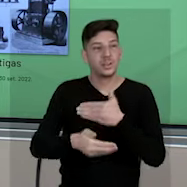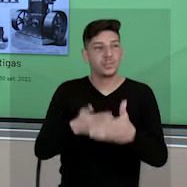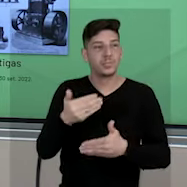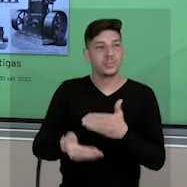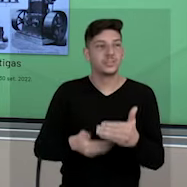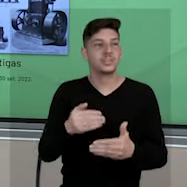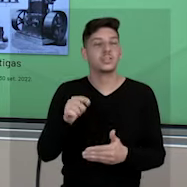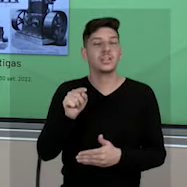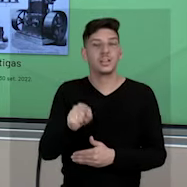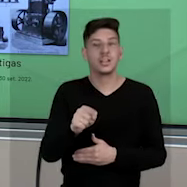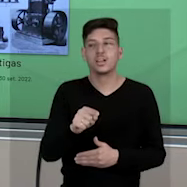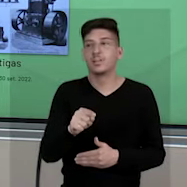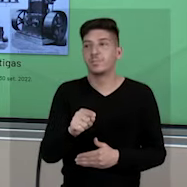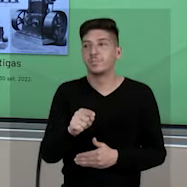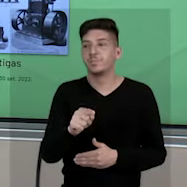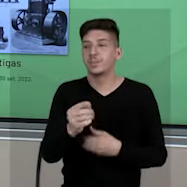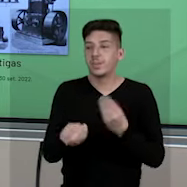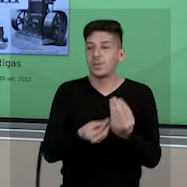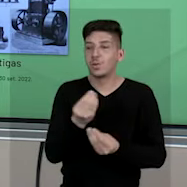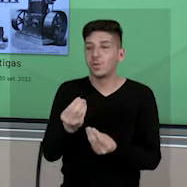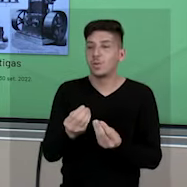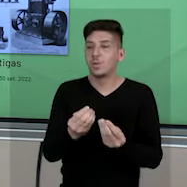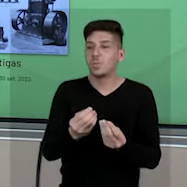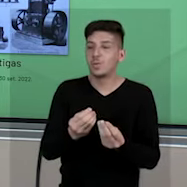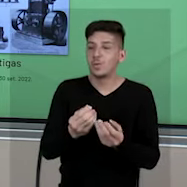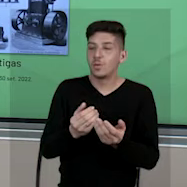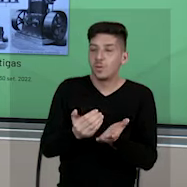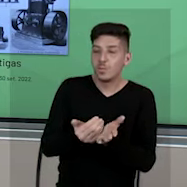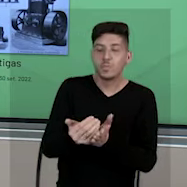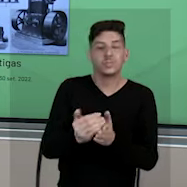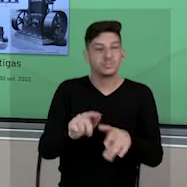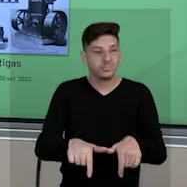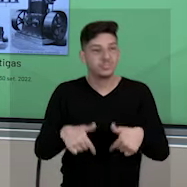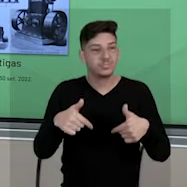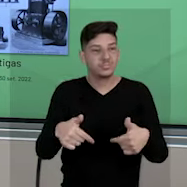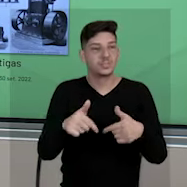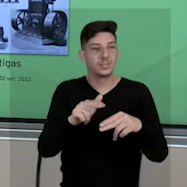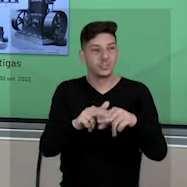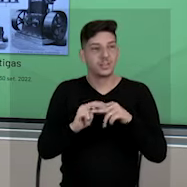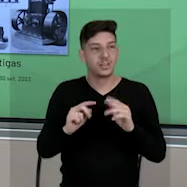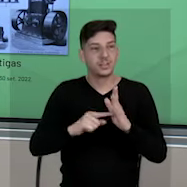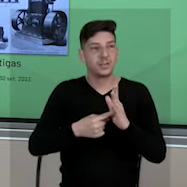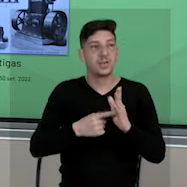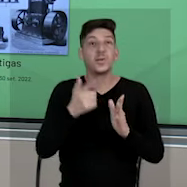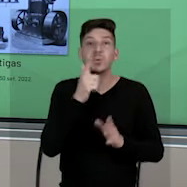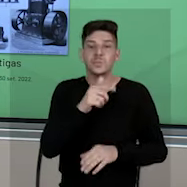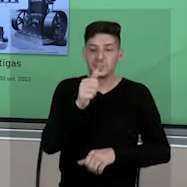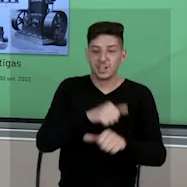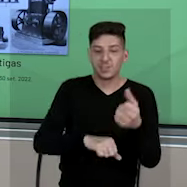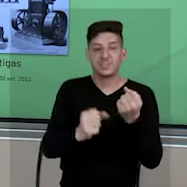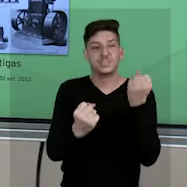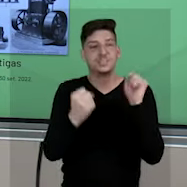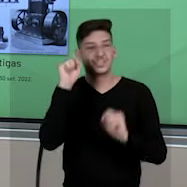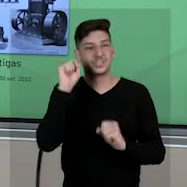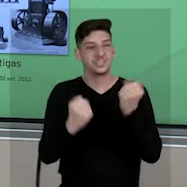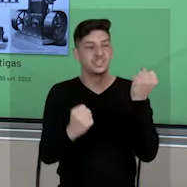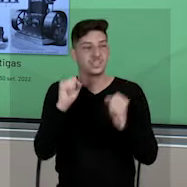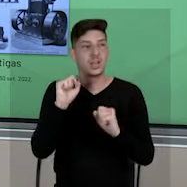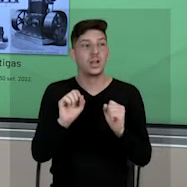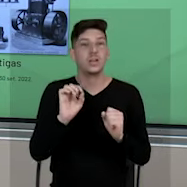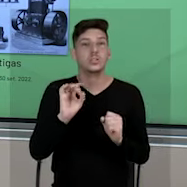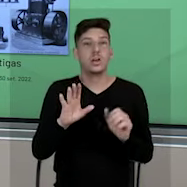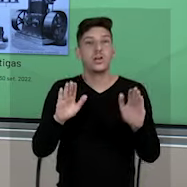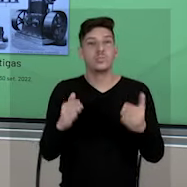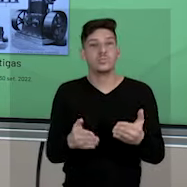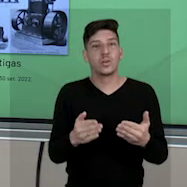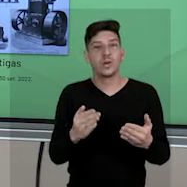todo de geração de trabalho a partir de uma máquina, ele nos permitiu a Revolução Industrial, não só para aquela questão